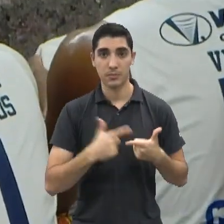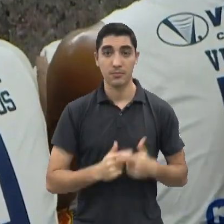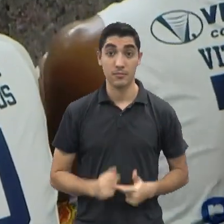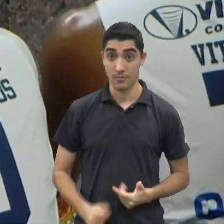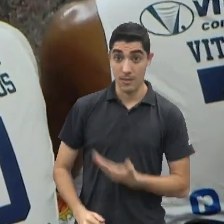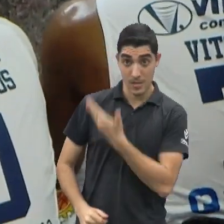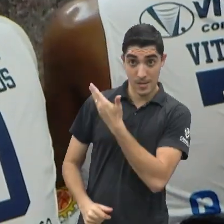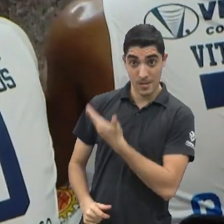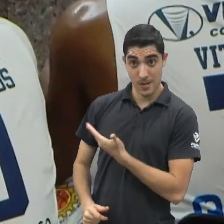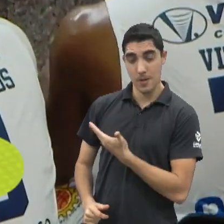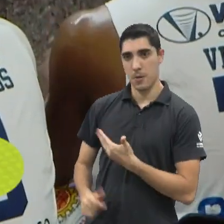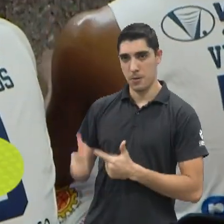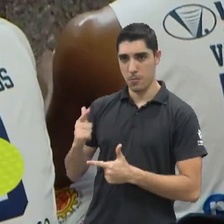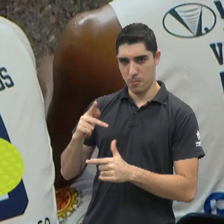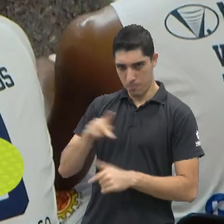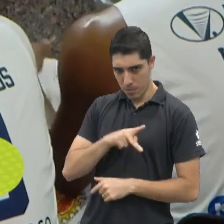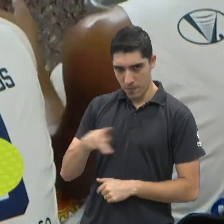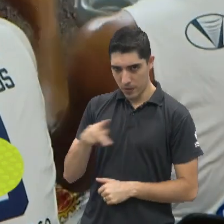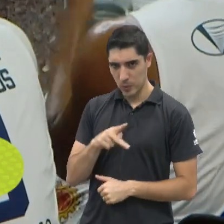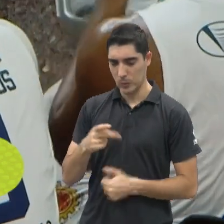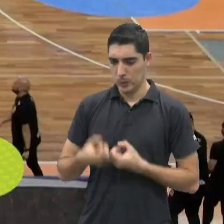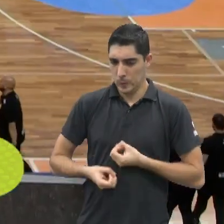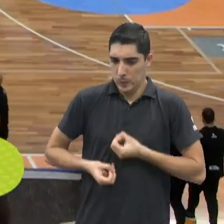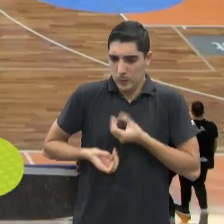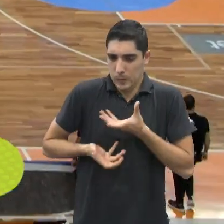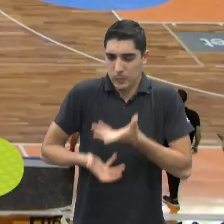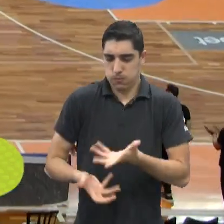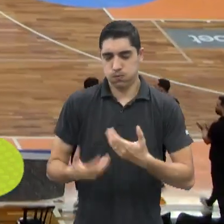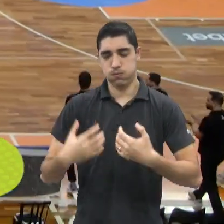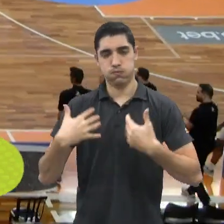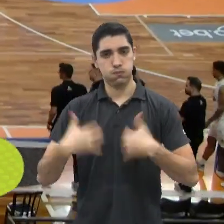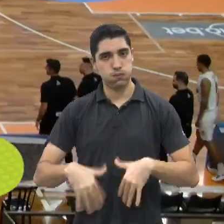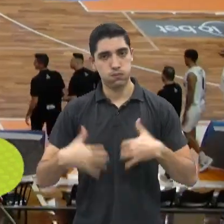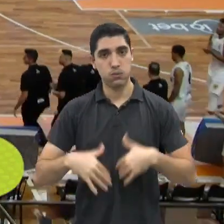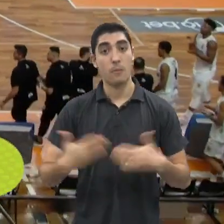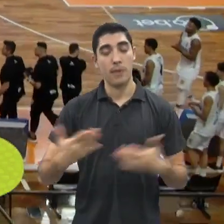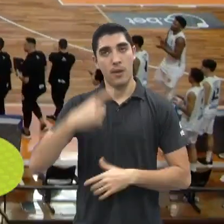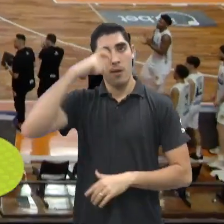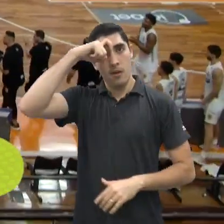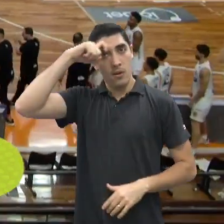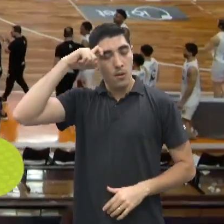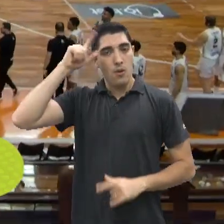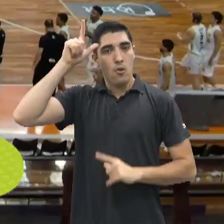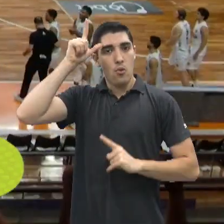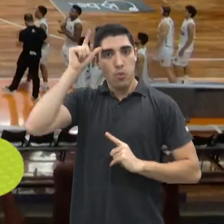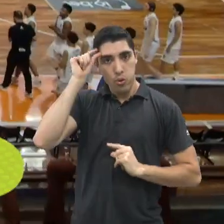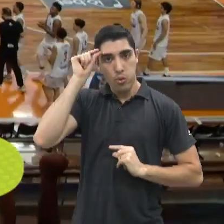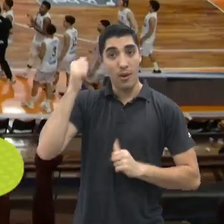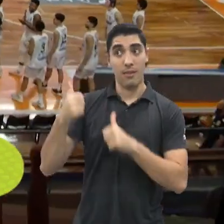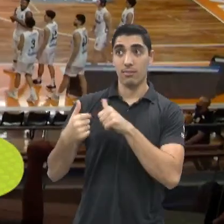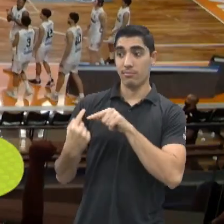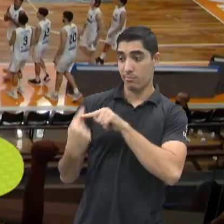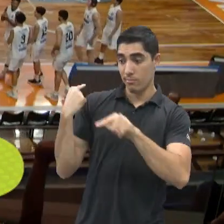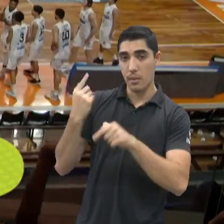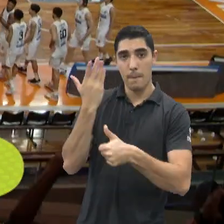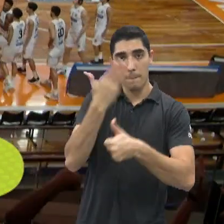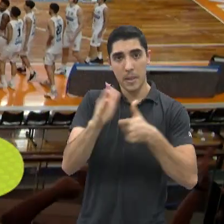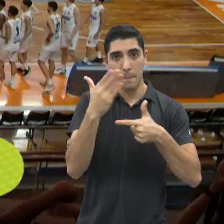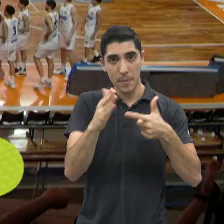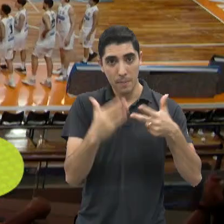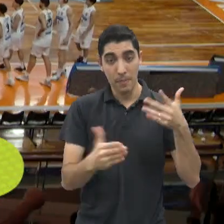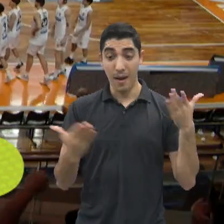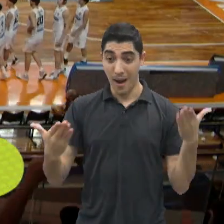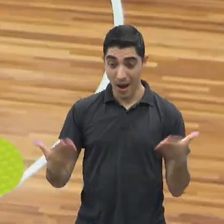do professor Regis Marrelli tem um motivo, tirou um peso das costas. Uma vitória importante do São